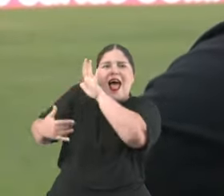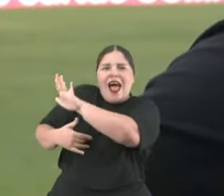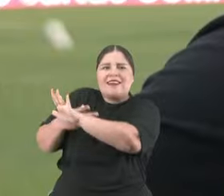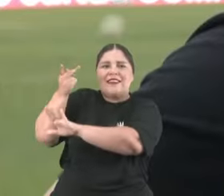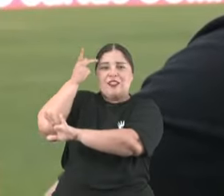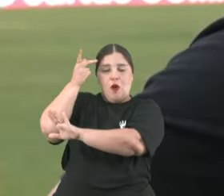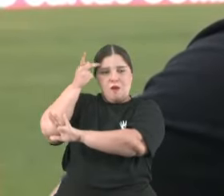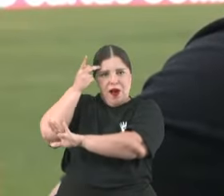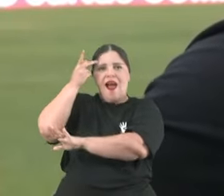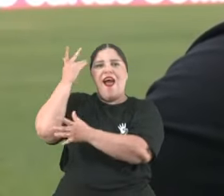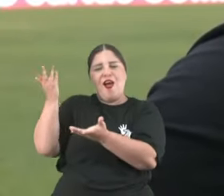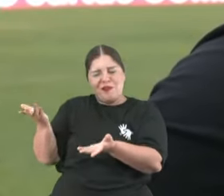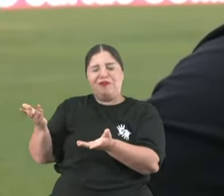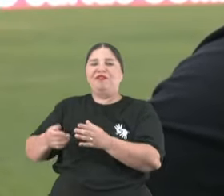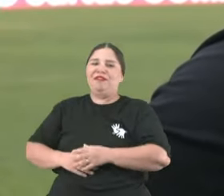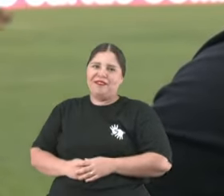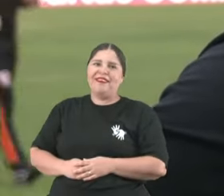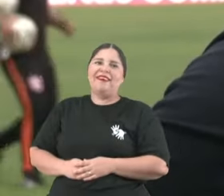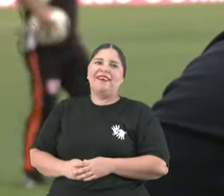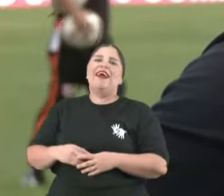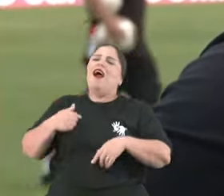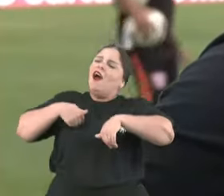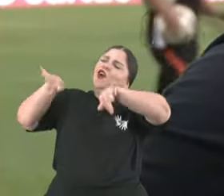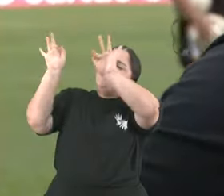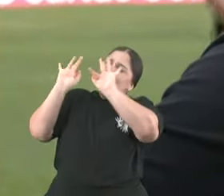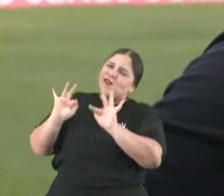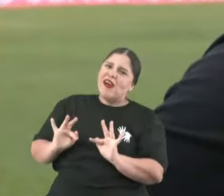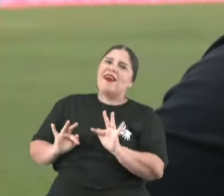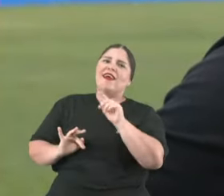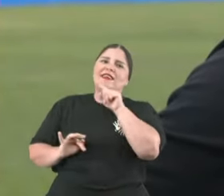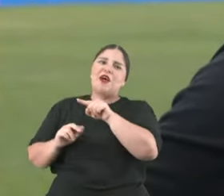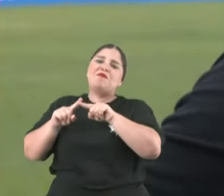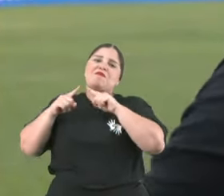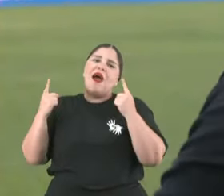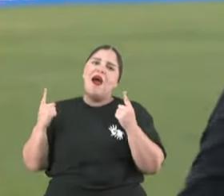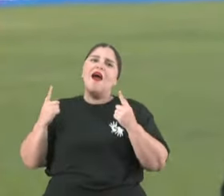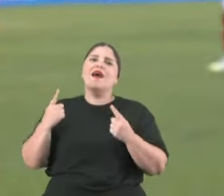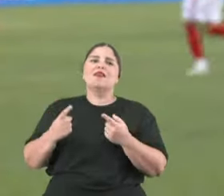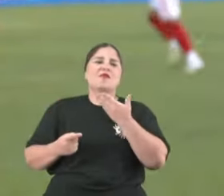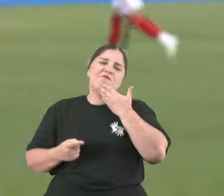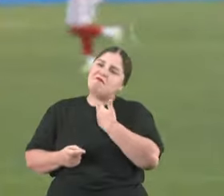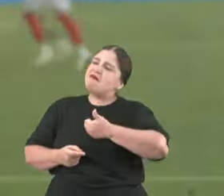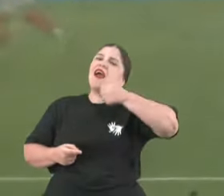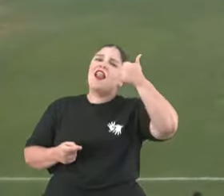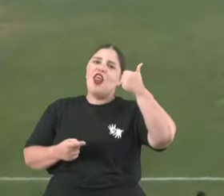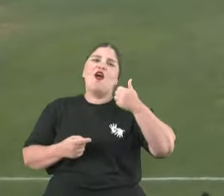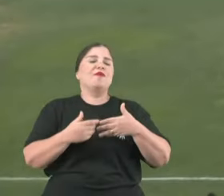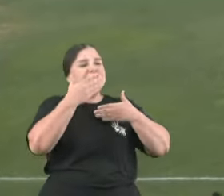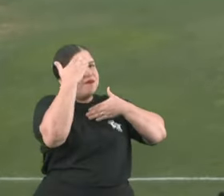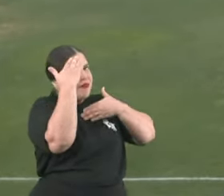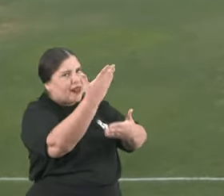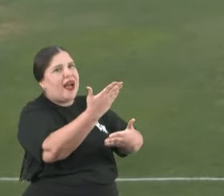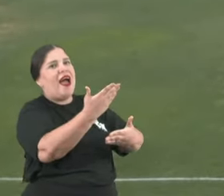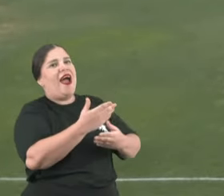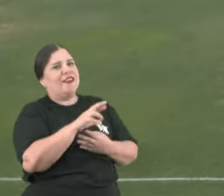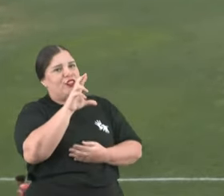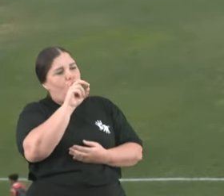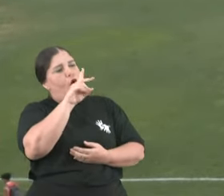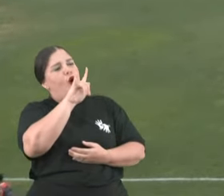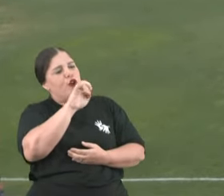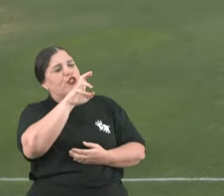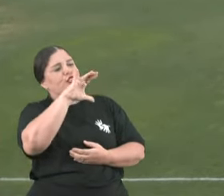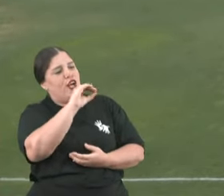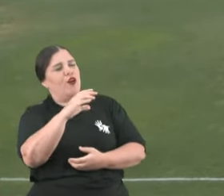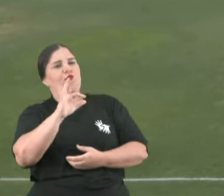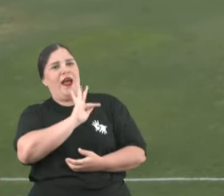né? Fico feliz com as palavras dele, mas hoje aqui nós temos que buscar fazer o nosso resultado. Tá bom, obrigado. Rodrigo Fonseca batendo um papo com a gente, tá quase